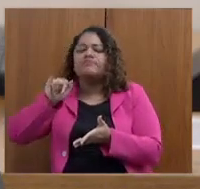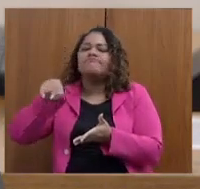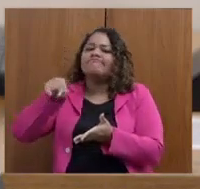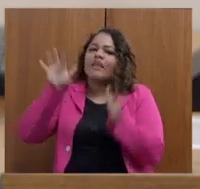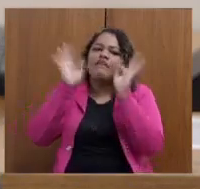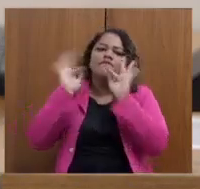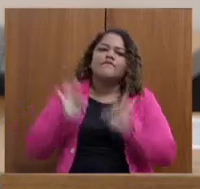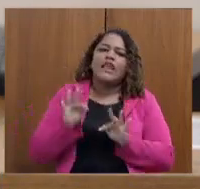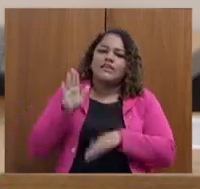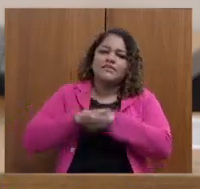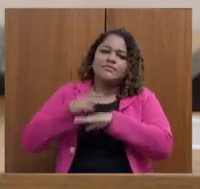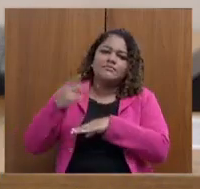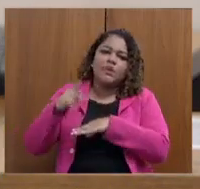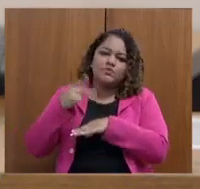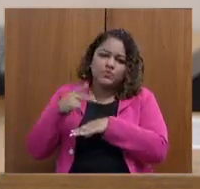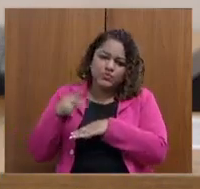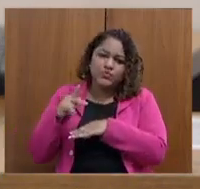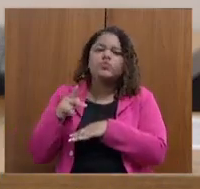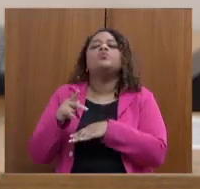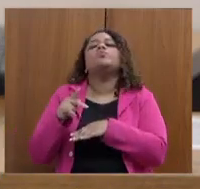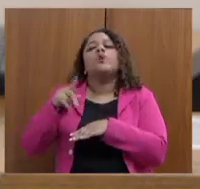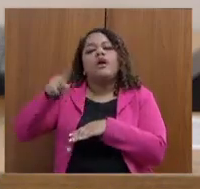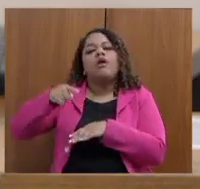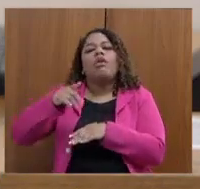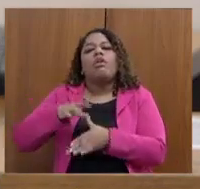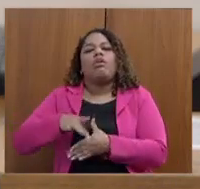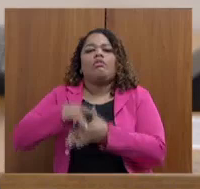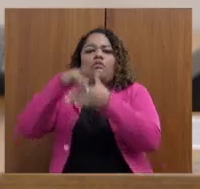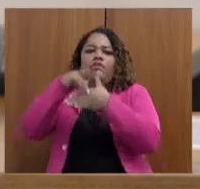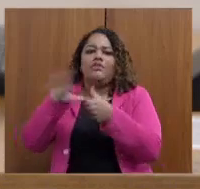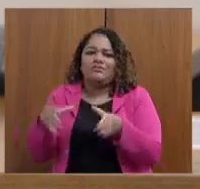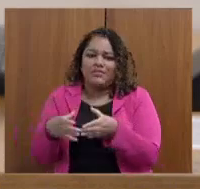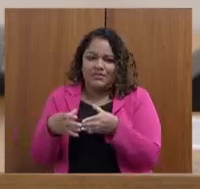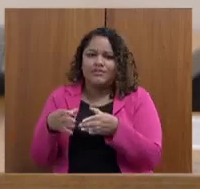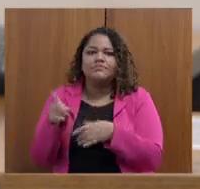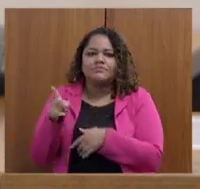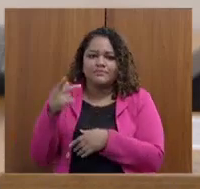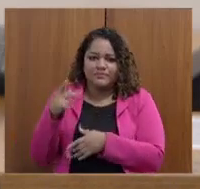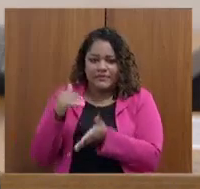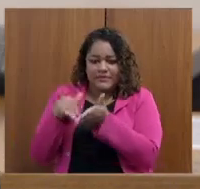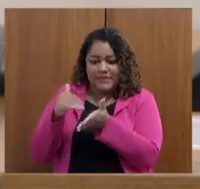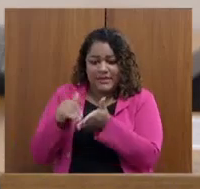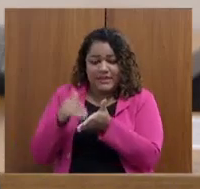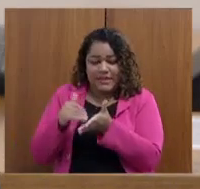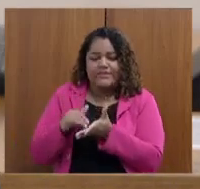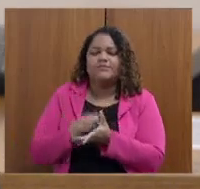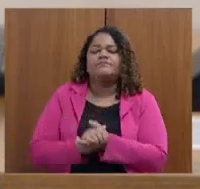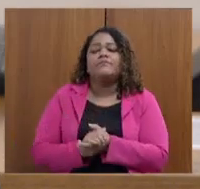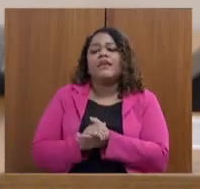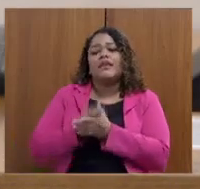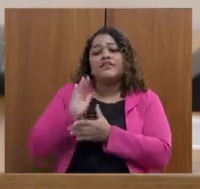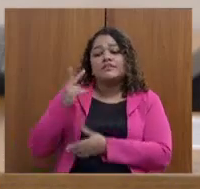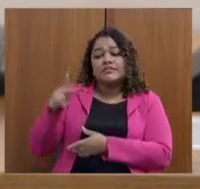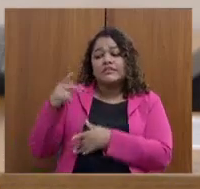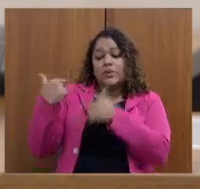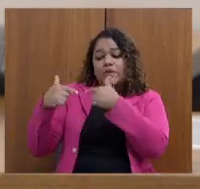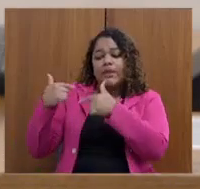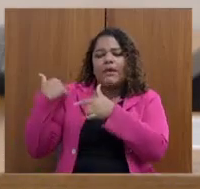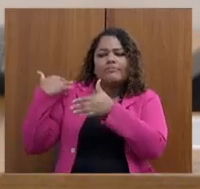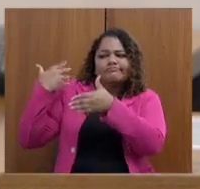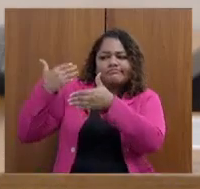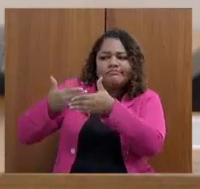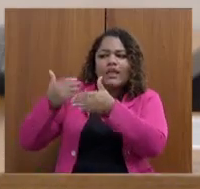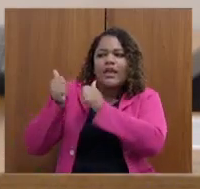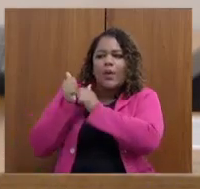Eu falo que apesar de estar entrando agora a gente acompanha o seu trabalho aí tem um tempo e eu falo que ele traz para gente